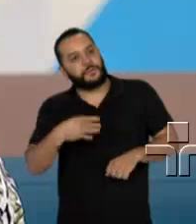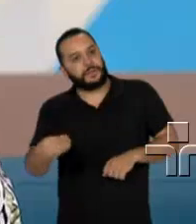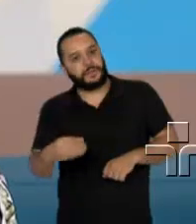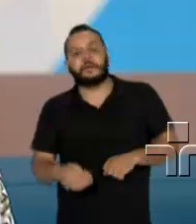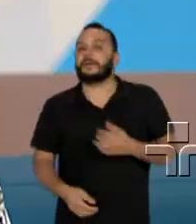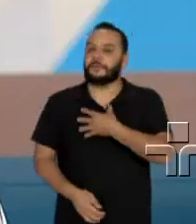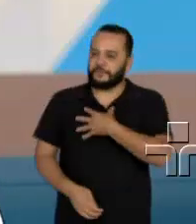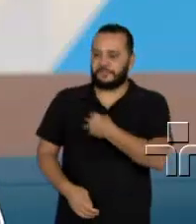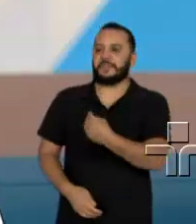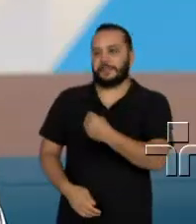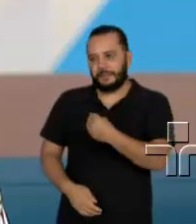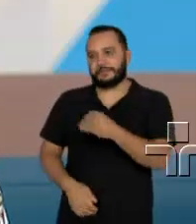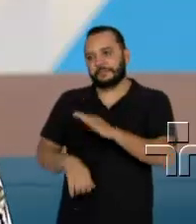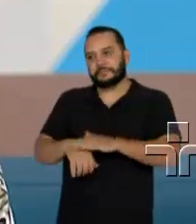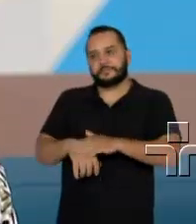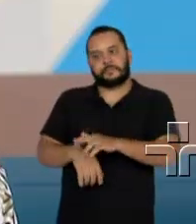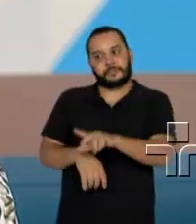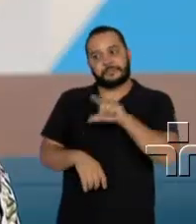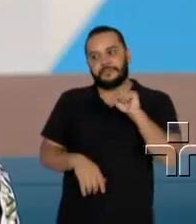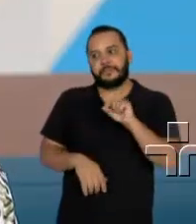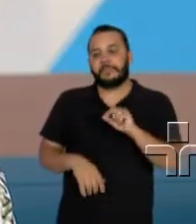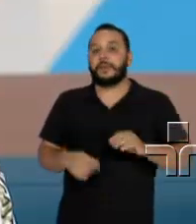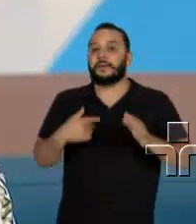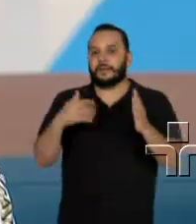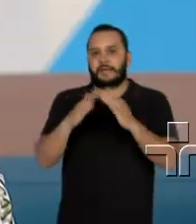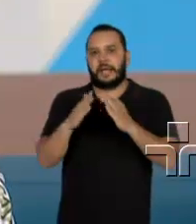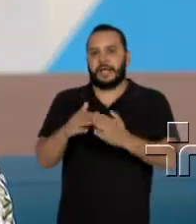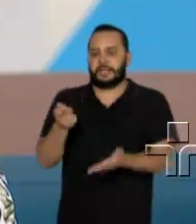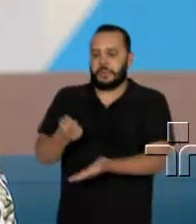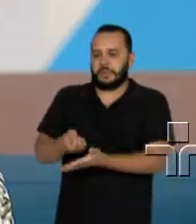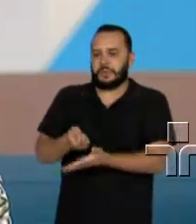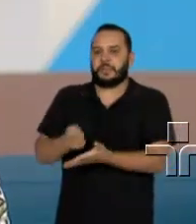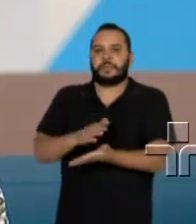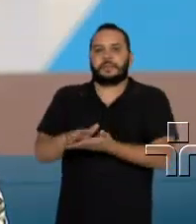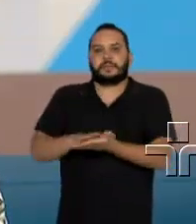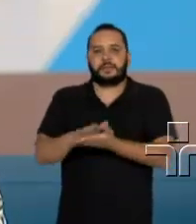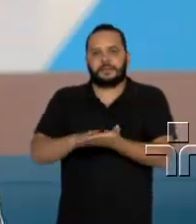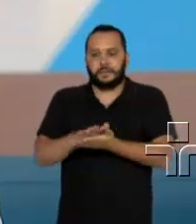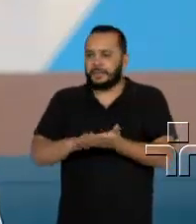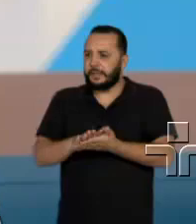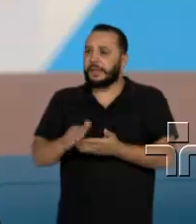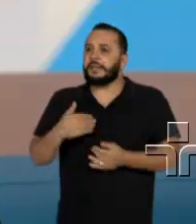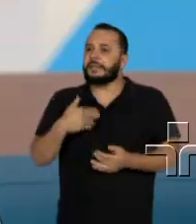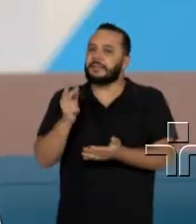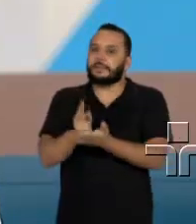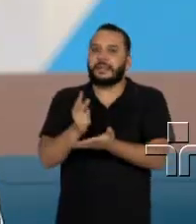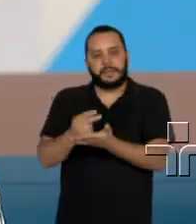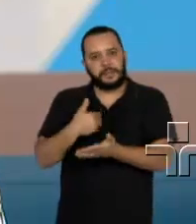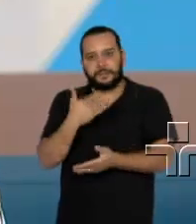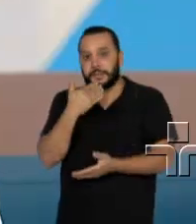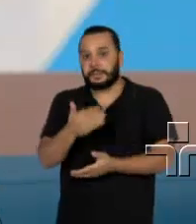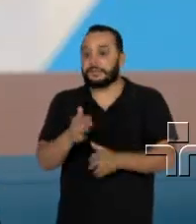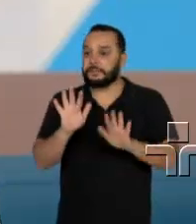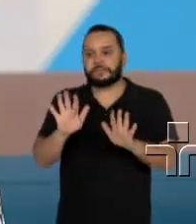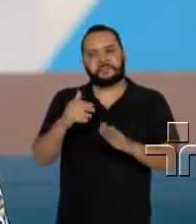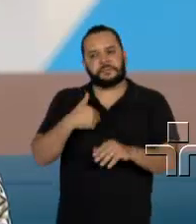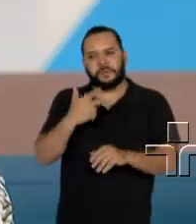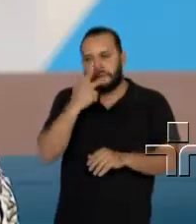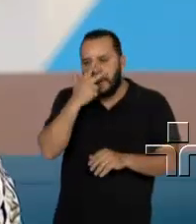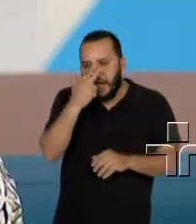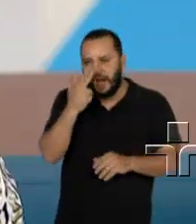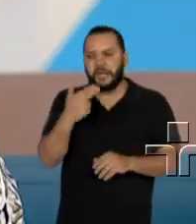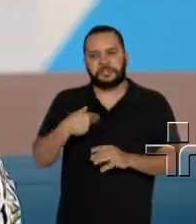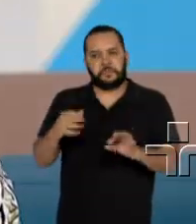escolha dela é lá em casa a gente nunca forçou que fazer ela sempre pedi mas eu não achava que estava